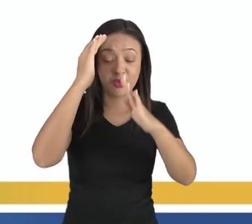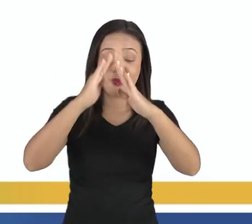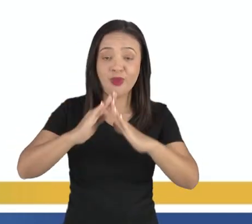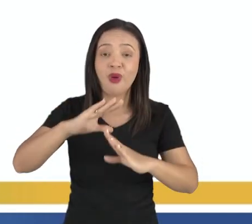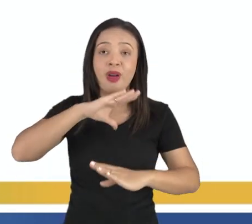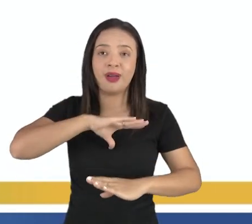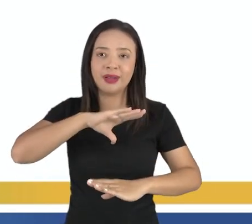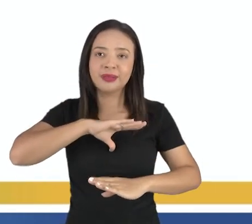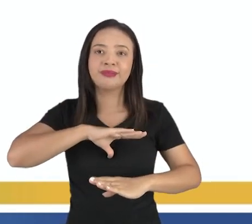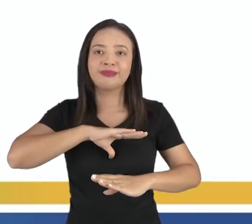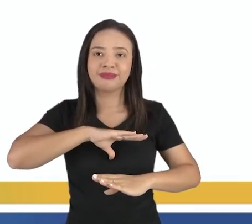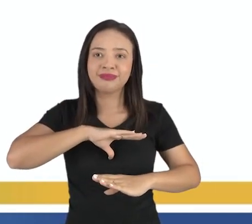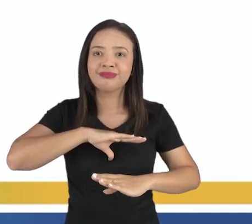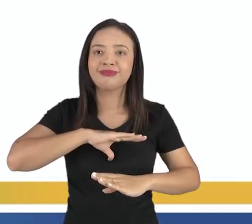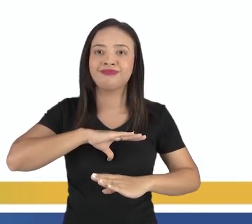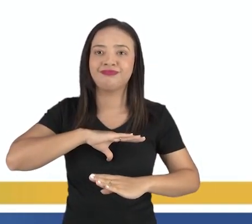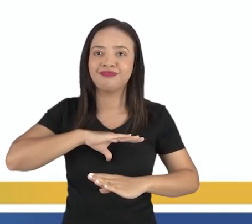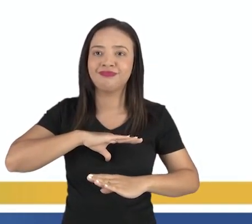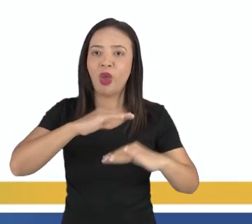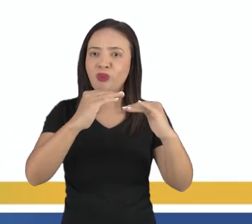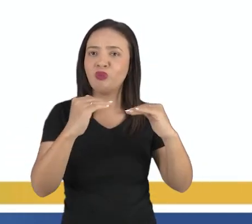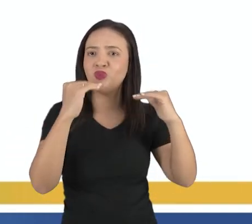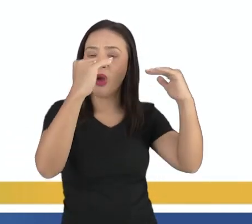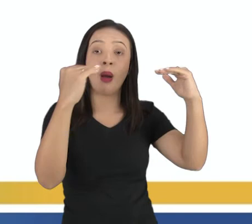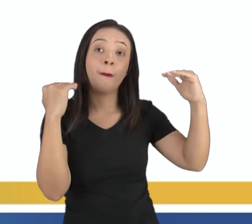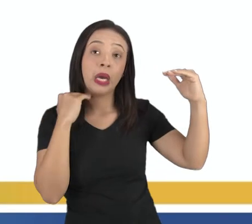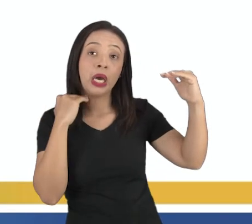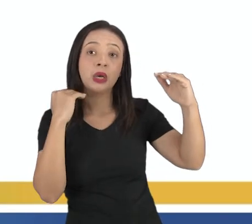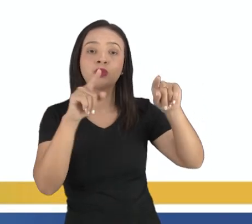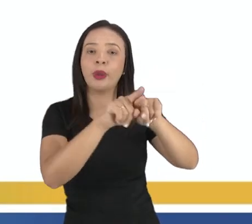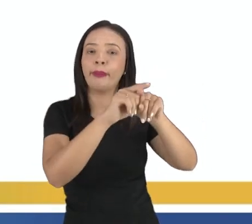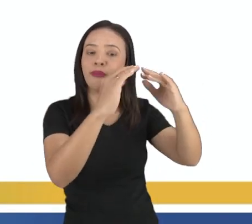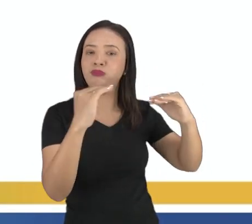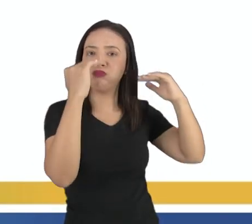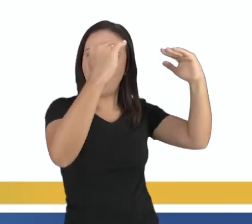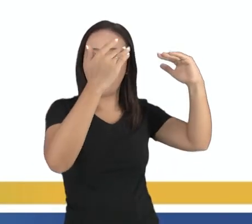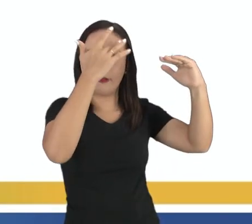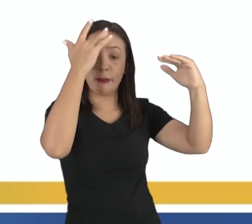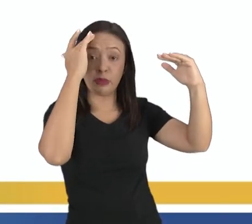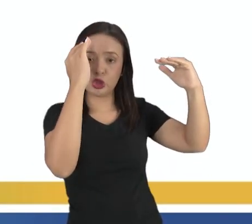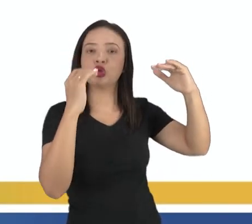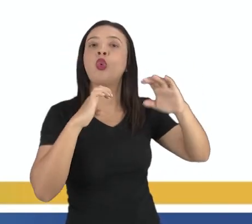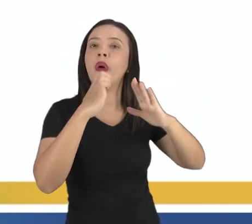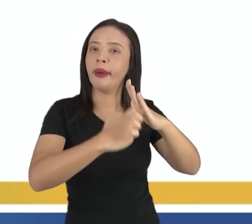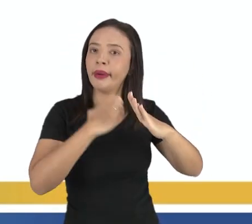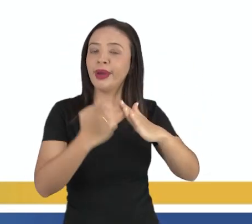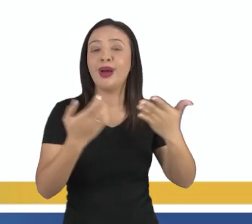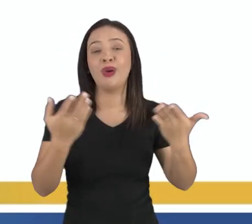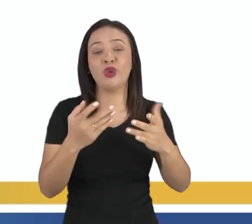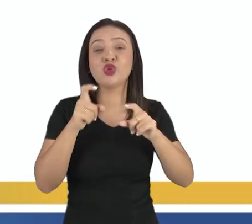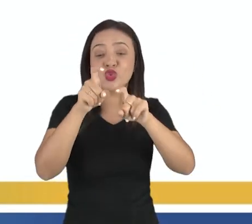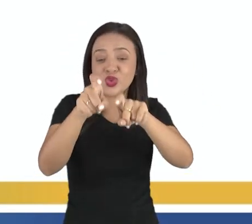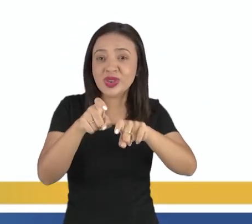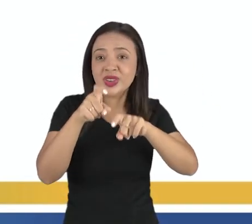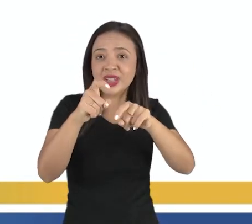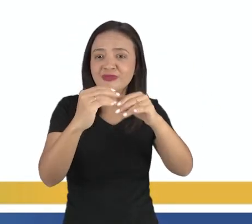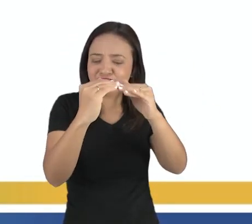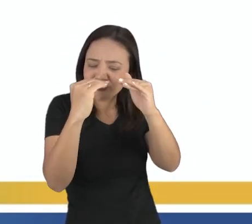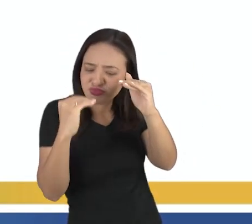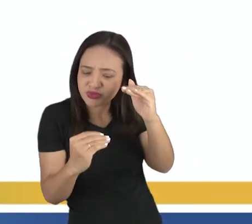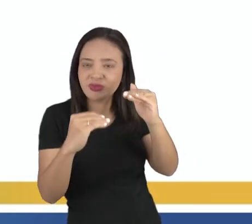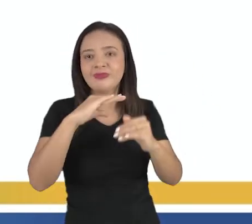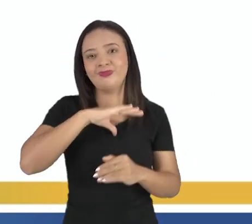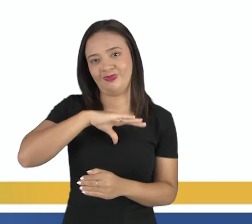grandes empresários, os grandes bancos. Então, hoje o campo está subordinado à cidade, não mais a